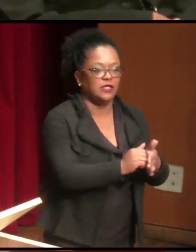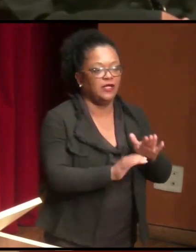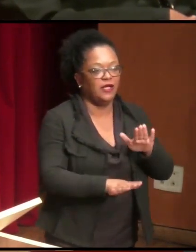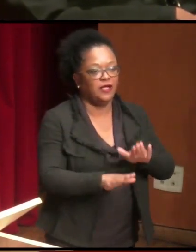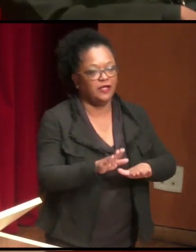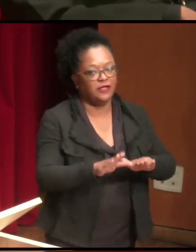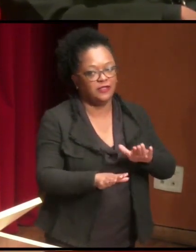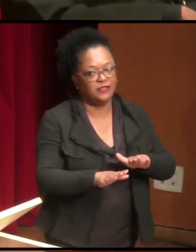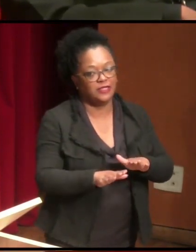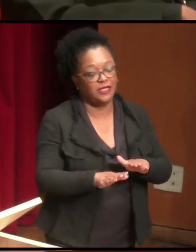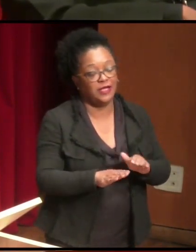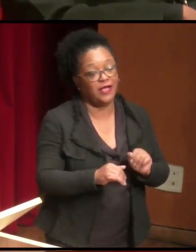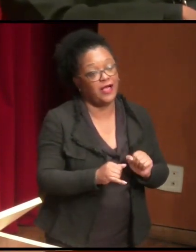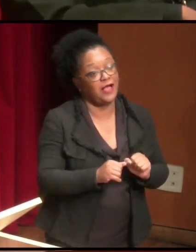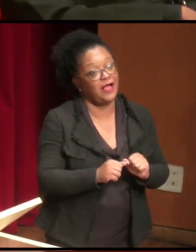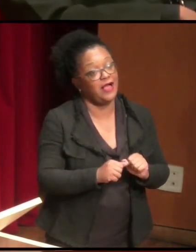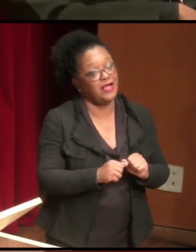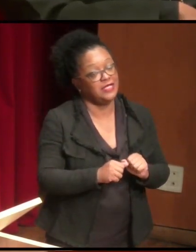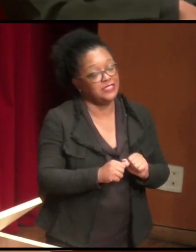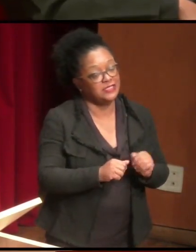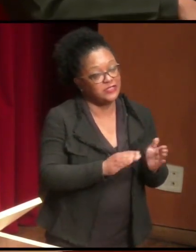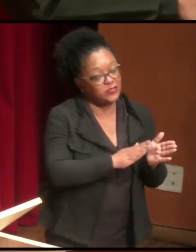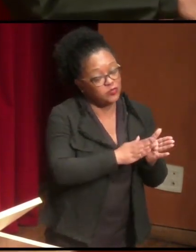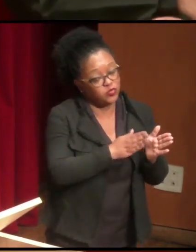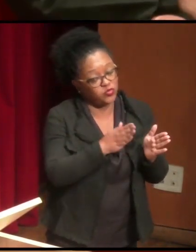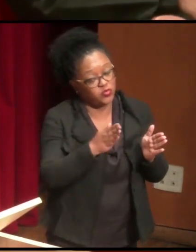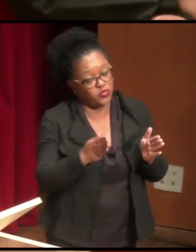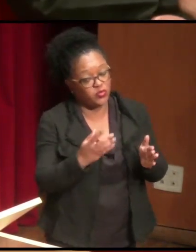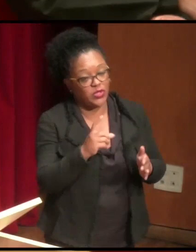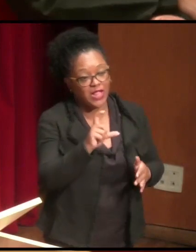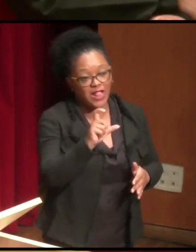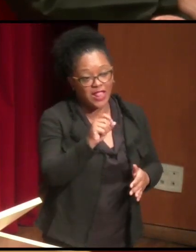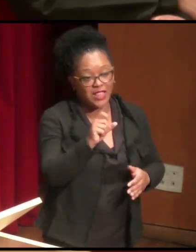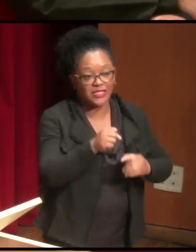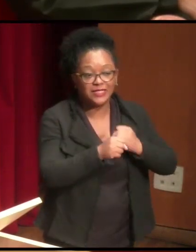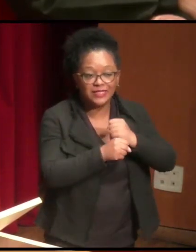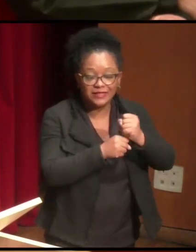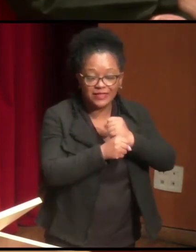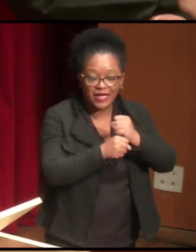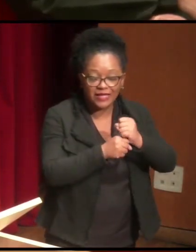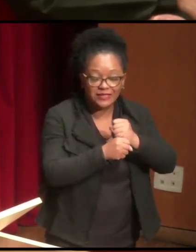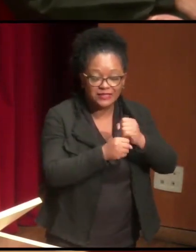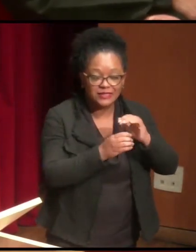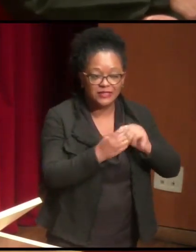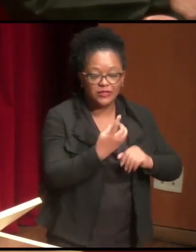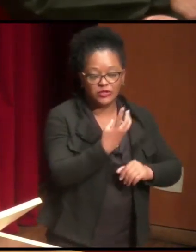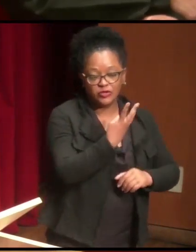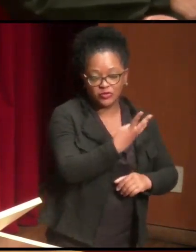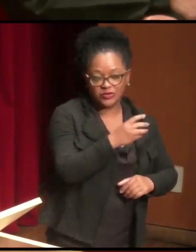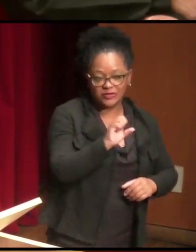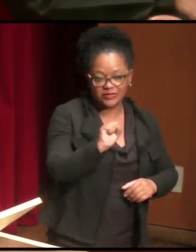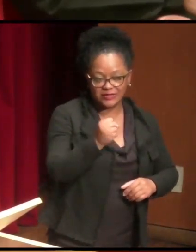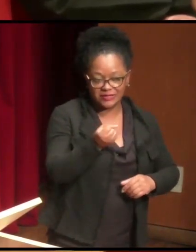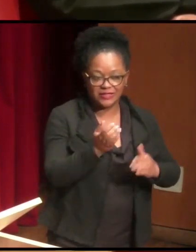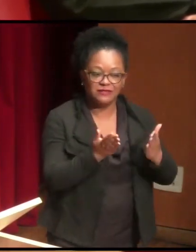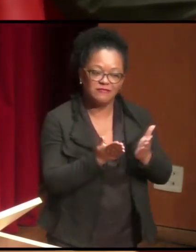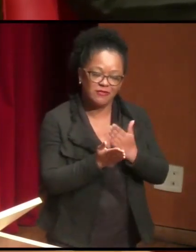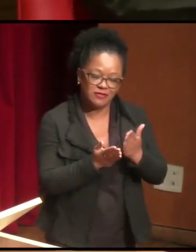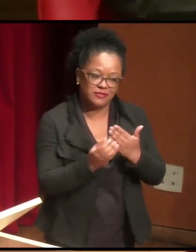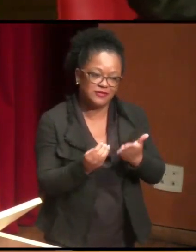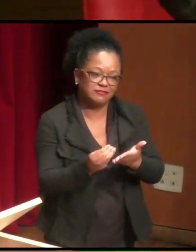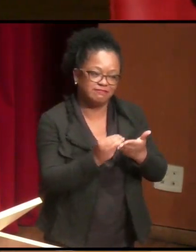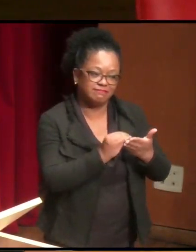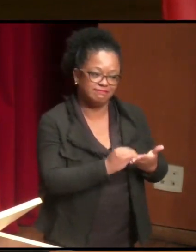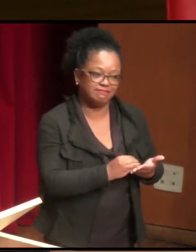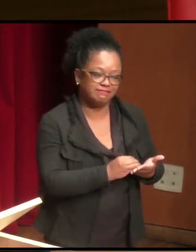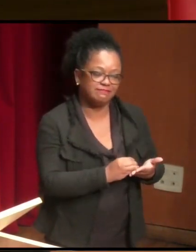10 anos para receber os 38 volumes. Por isso que a gente precisa de ajuda, de divulgar. Saiu aqui desses 3